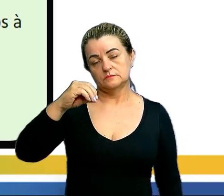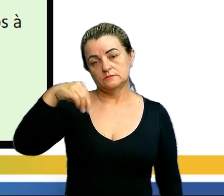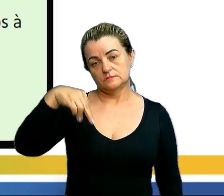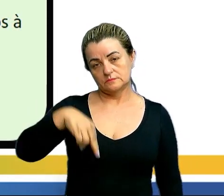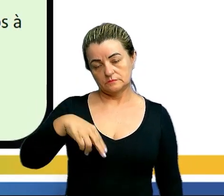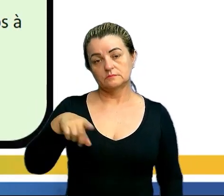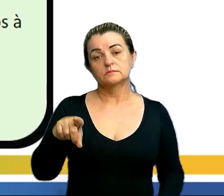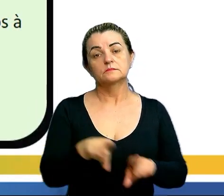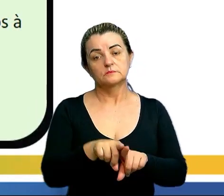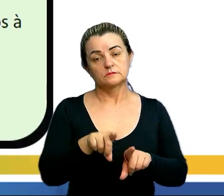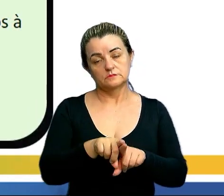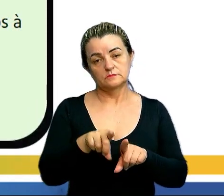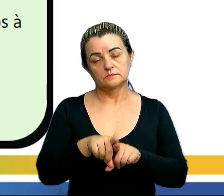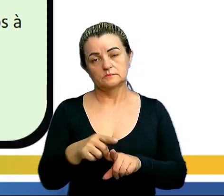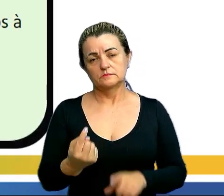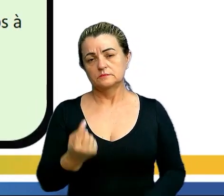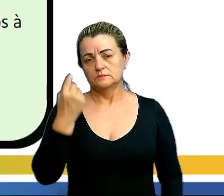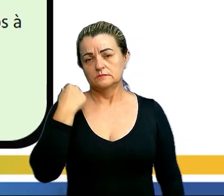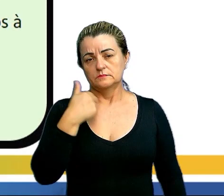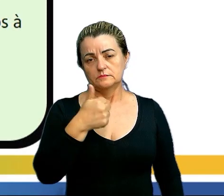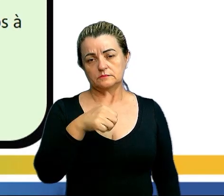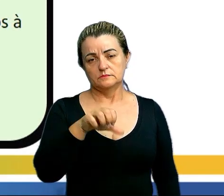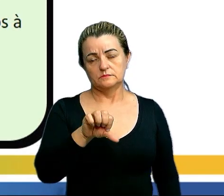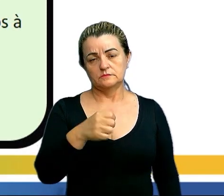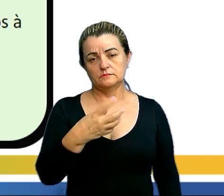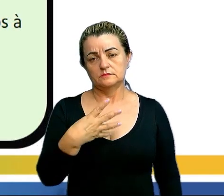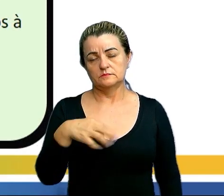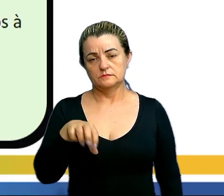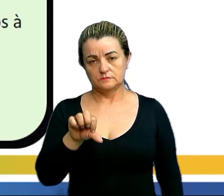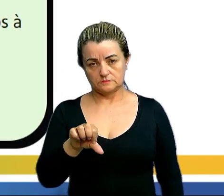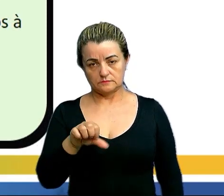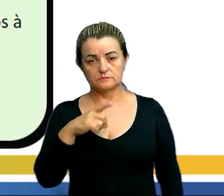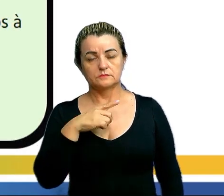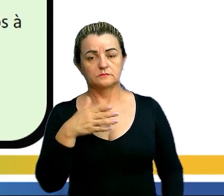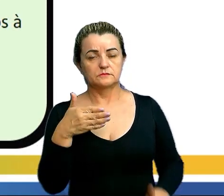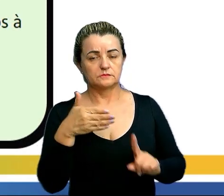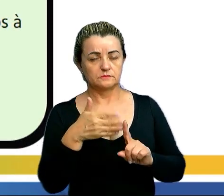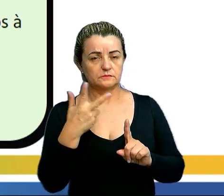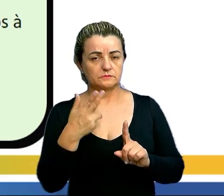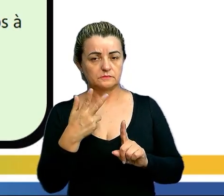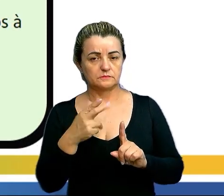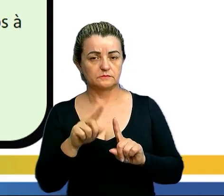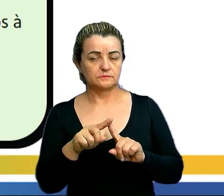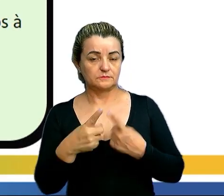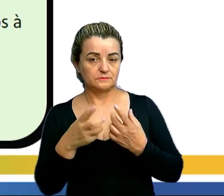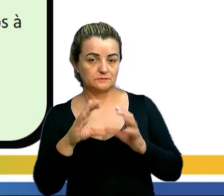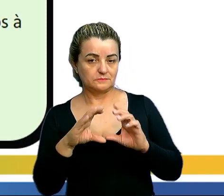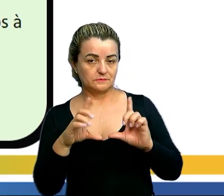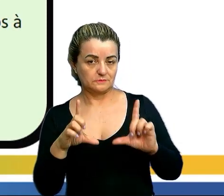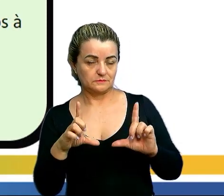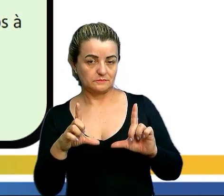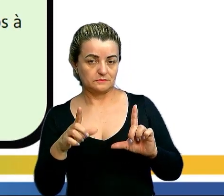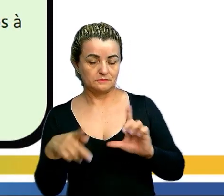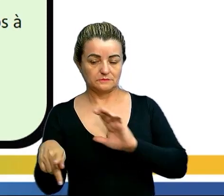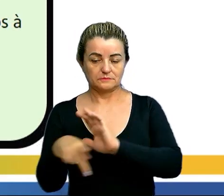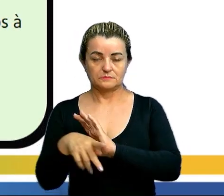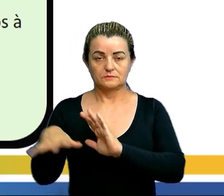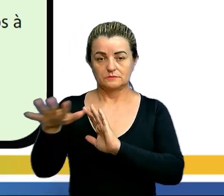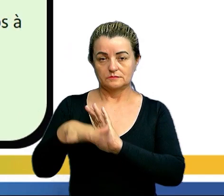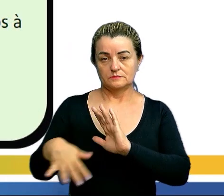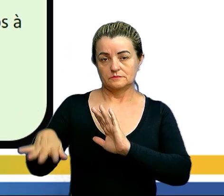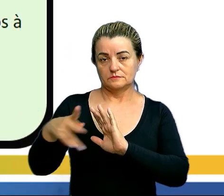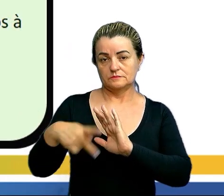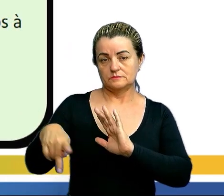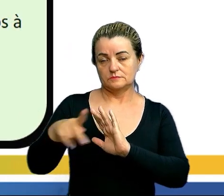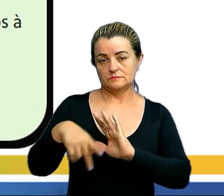período, em 49, tem exatamente os mesmos objetivos, só que, claro, voltado para os países do leste europeu,